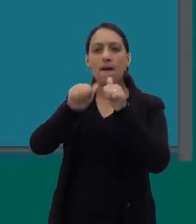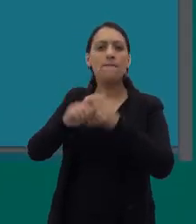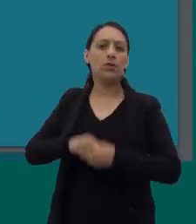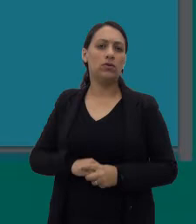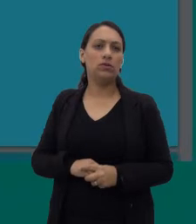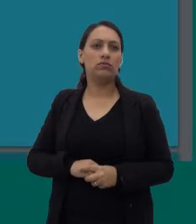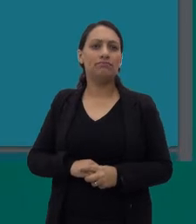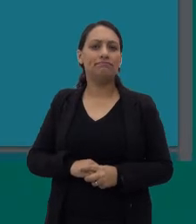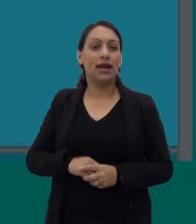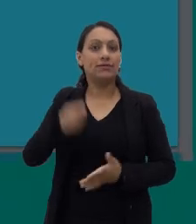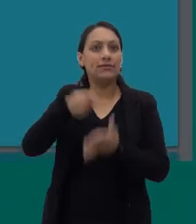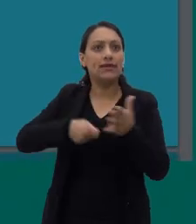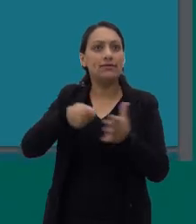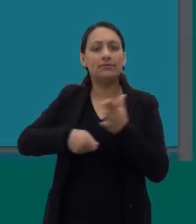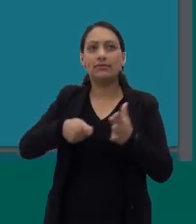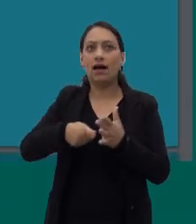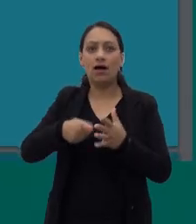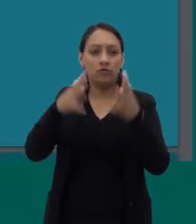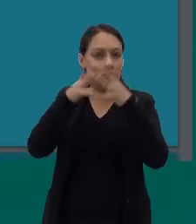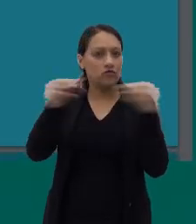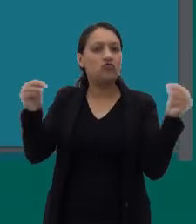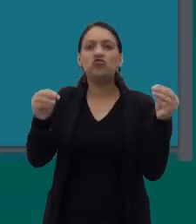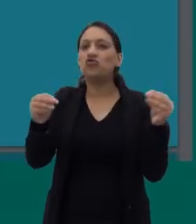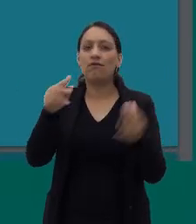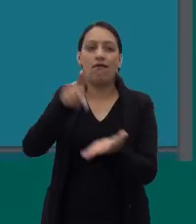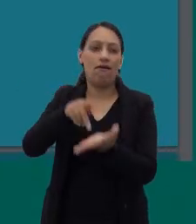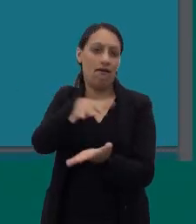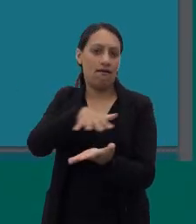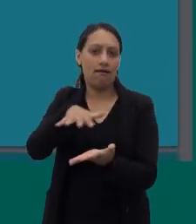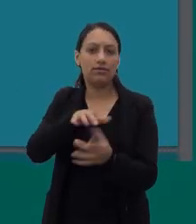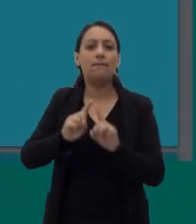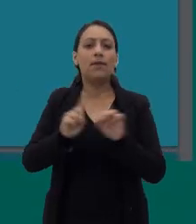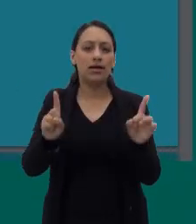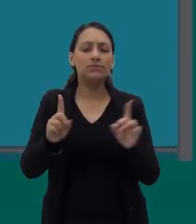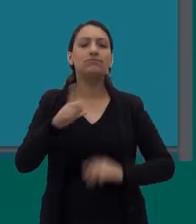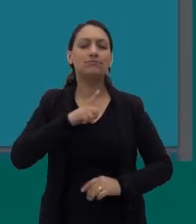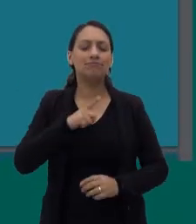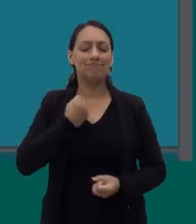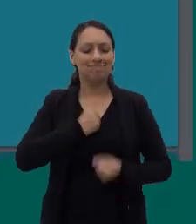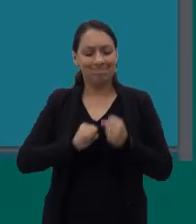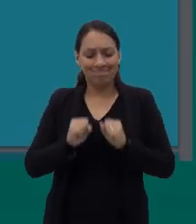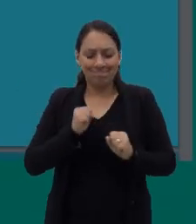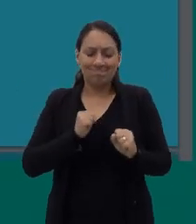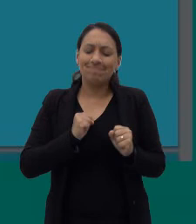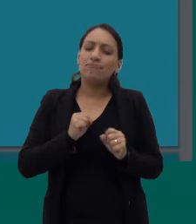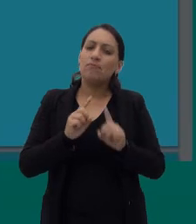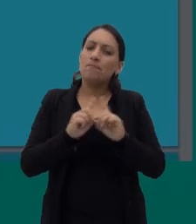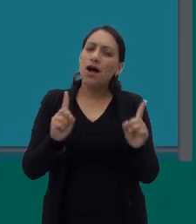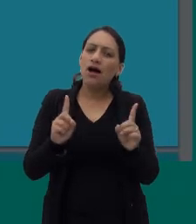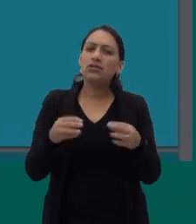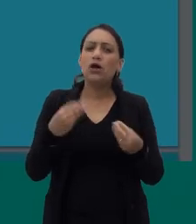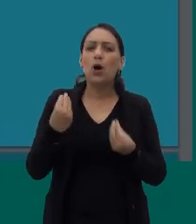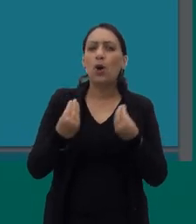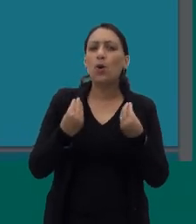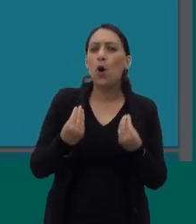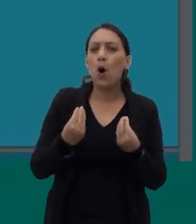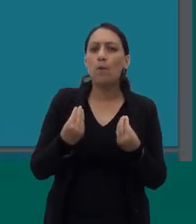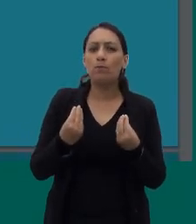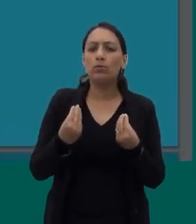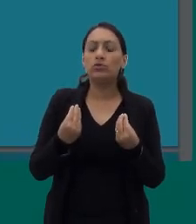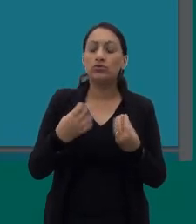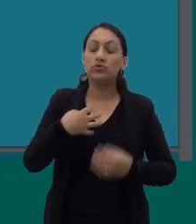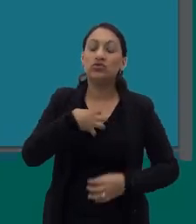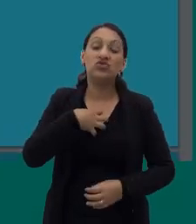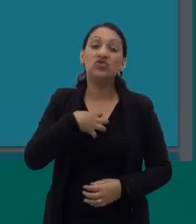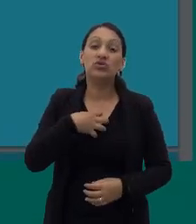de não sentir ou não pensar. Então tem uma angústia ali em questão, mas será que está sendo lidada da melhor forma, da